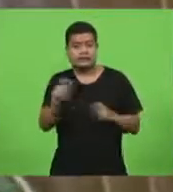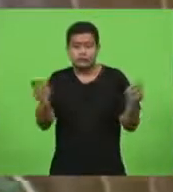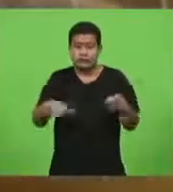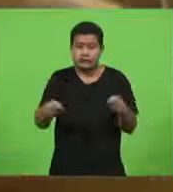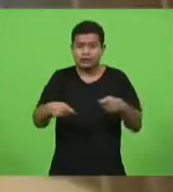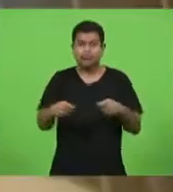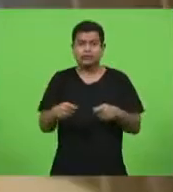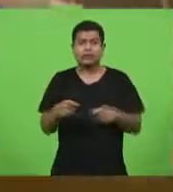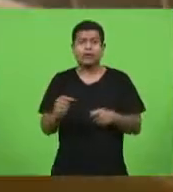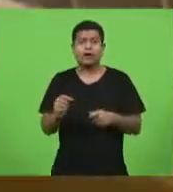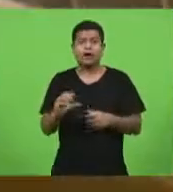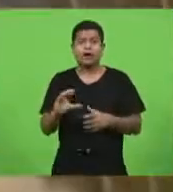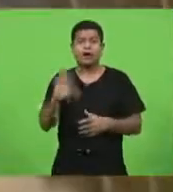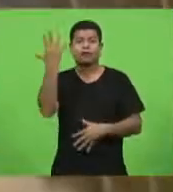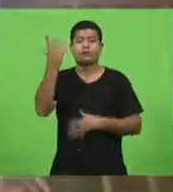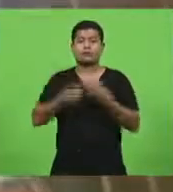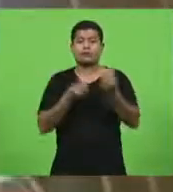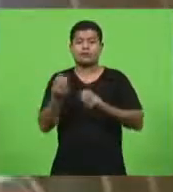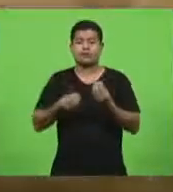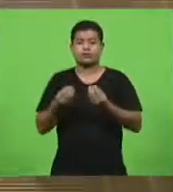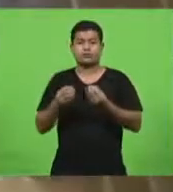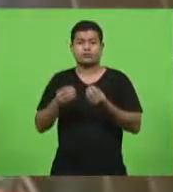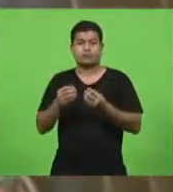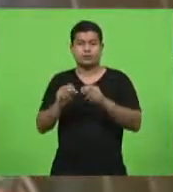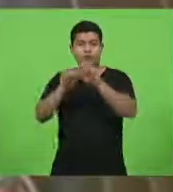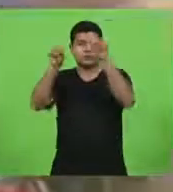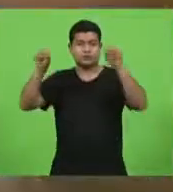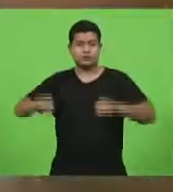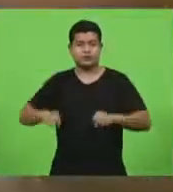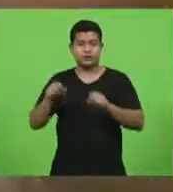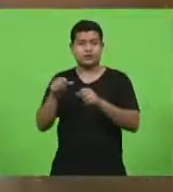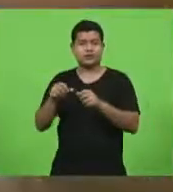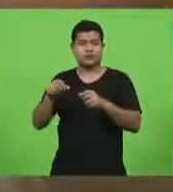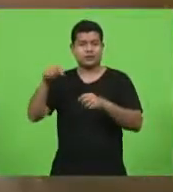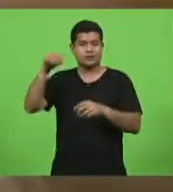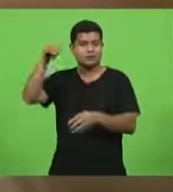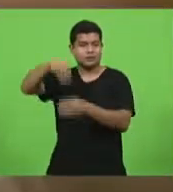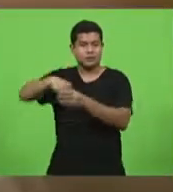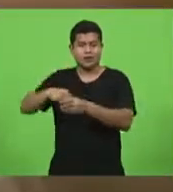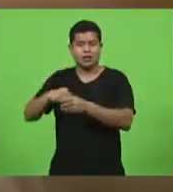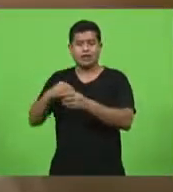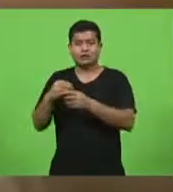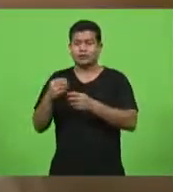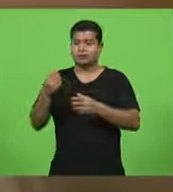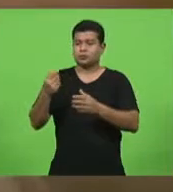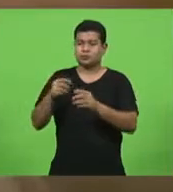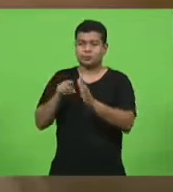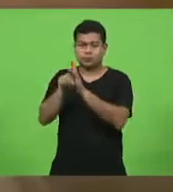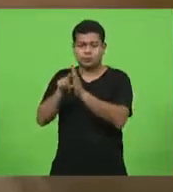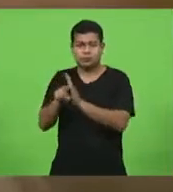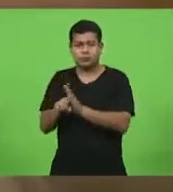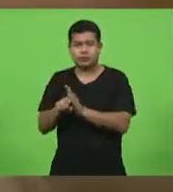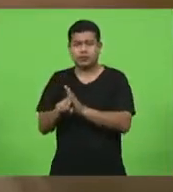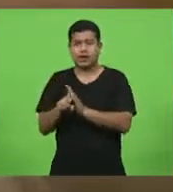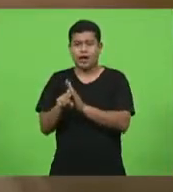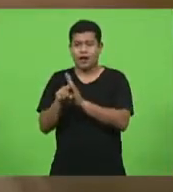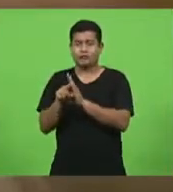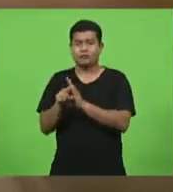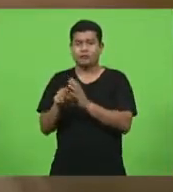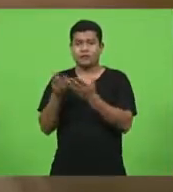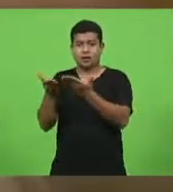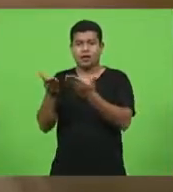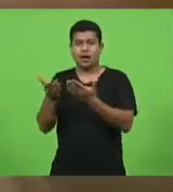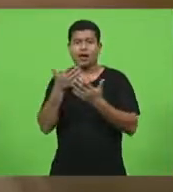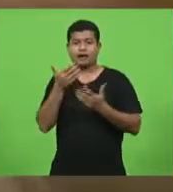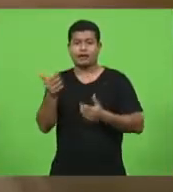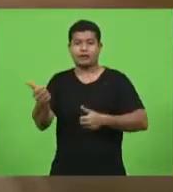né? Ele procura trocas dentro de quem está pedindo a transferência, então ninguém perde nada, na verdade, né? Pelo que eu entendo, que no